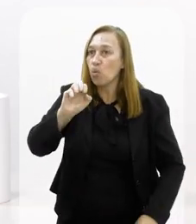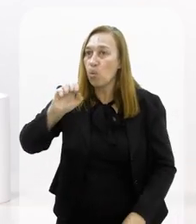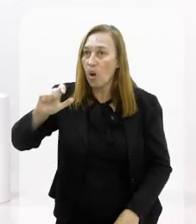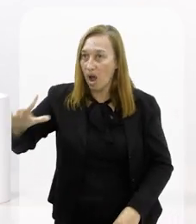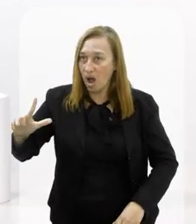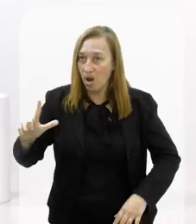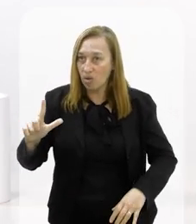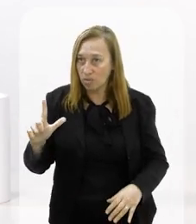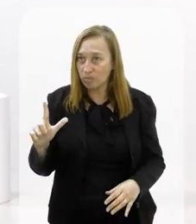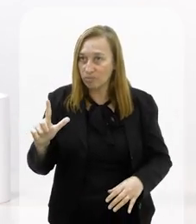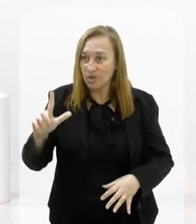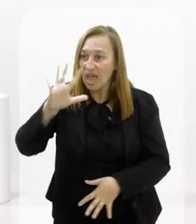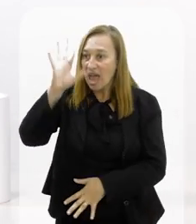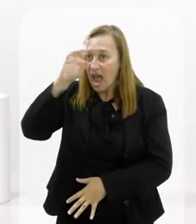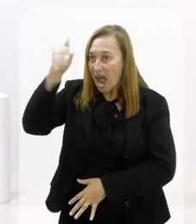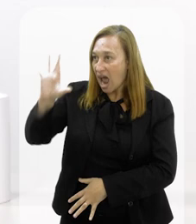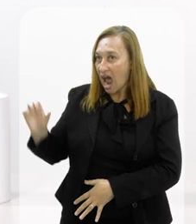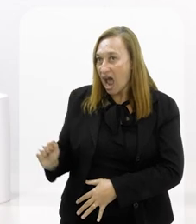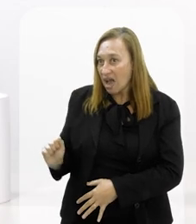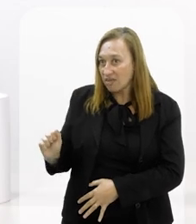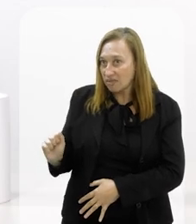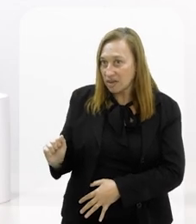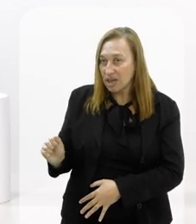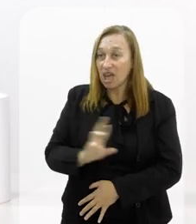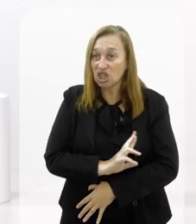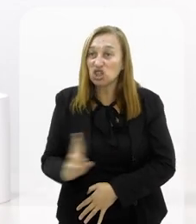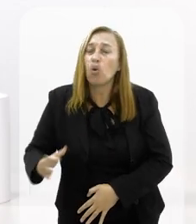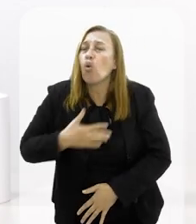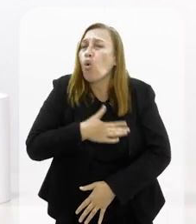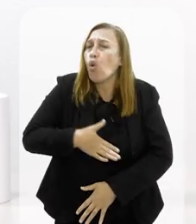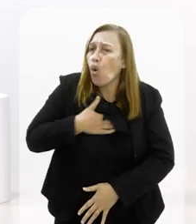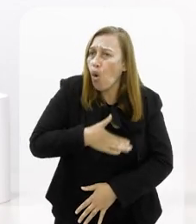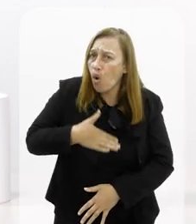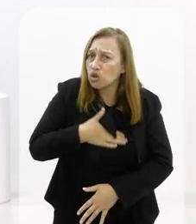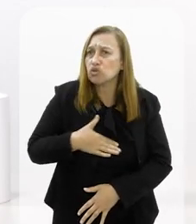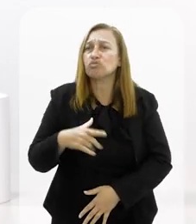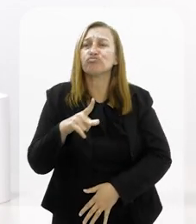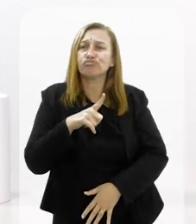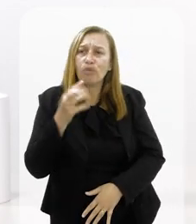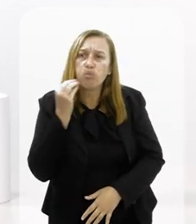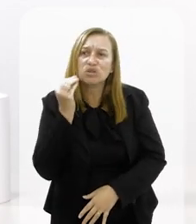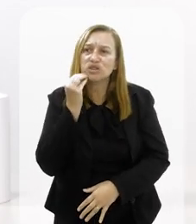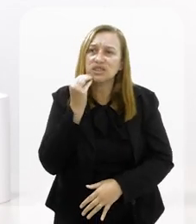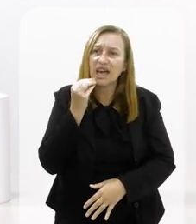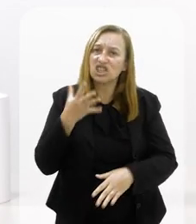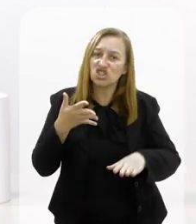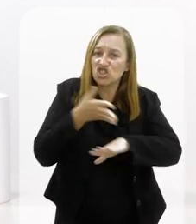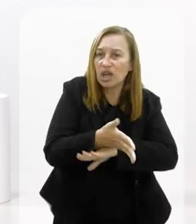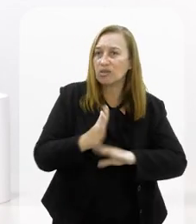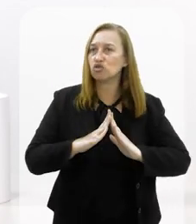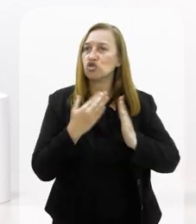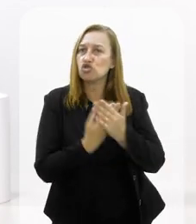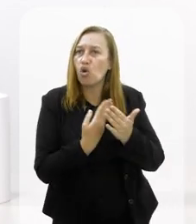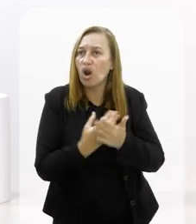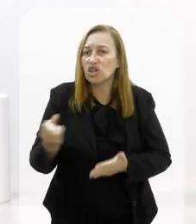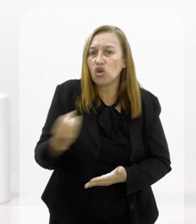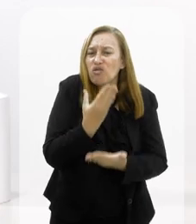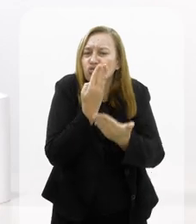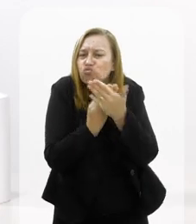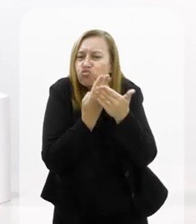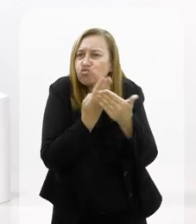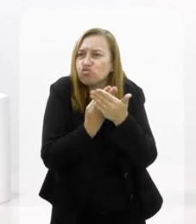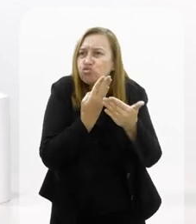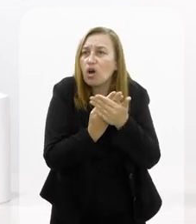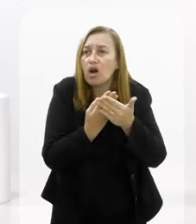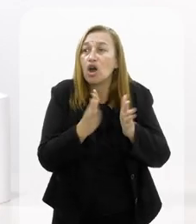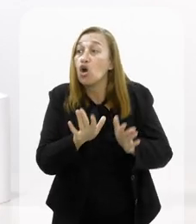retorno do Salgueiro à sua raiz de africanidade uhum Eu sempre gosto de quando tem a oportunidade de chegar numa escola nova de